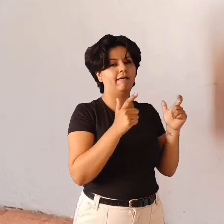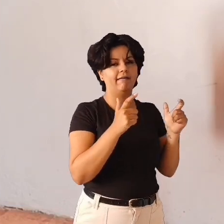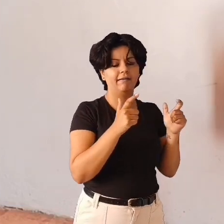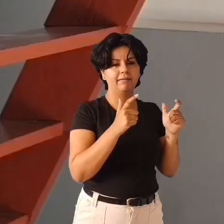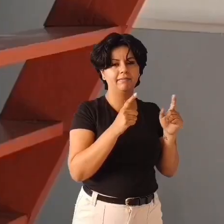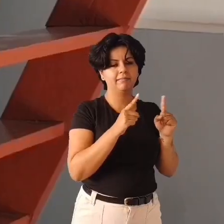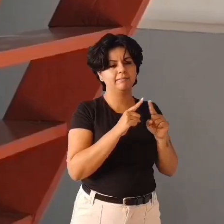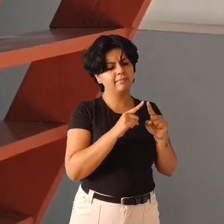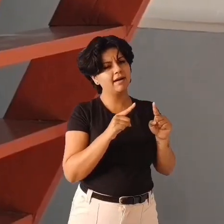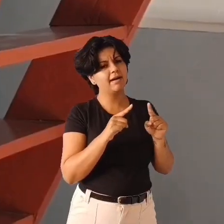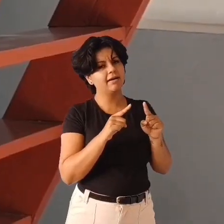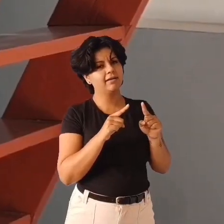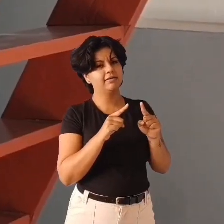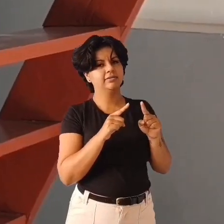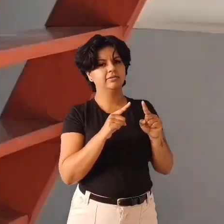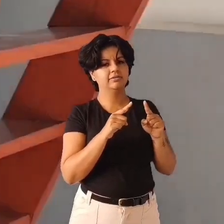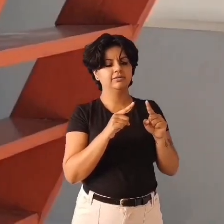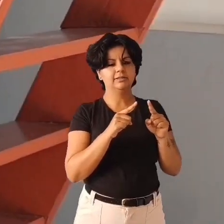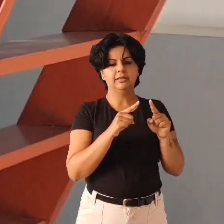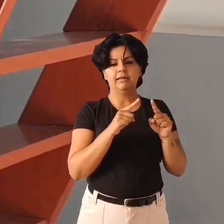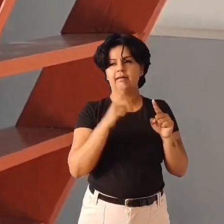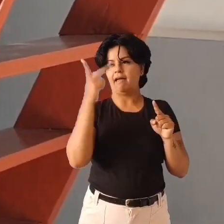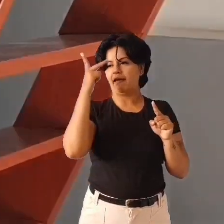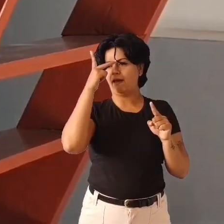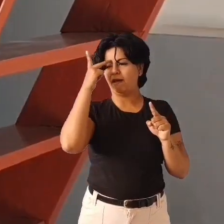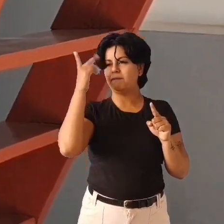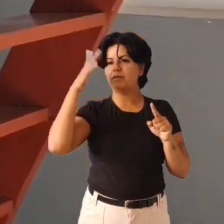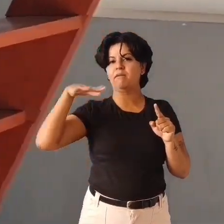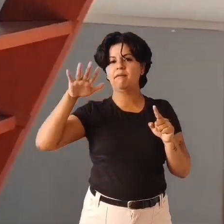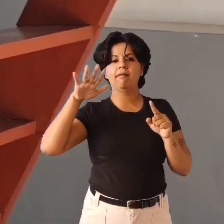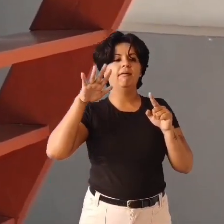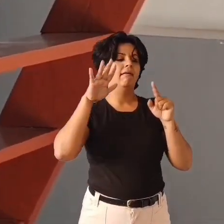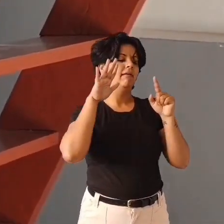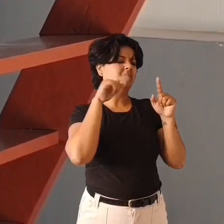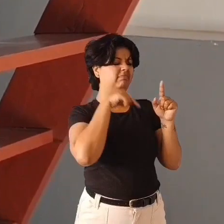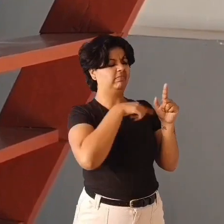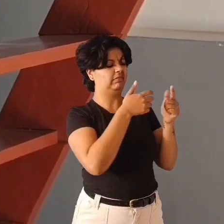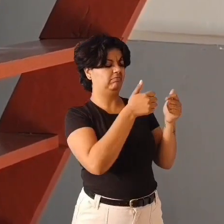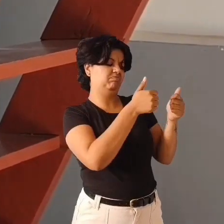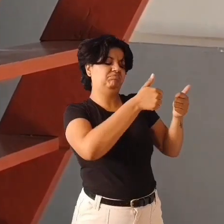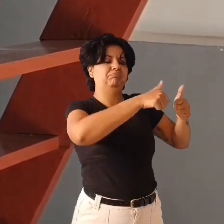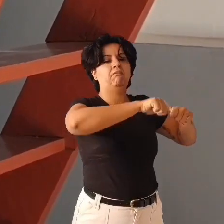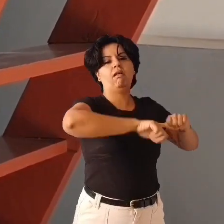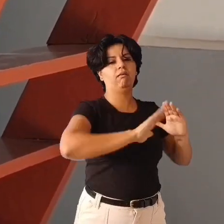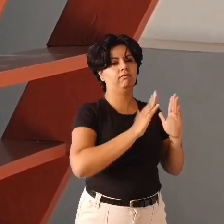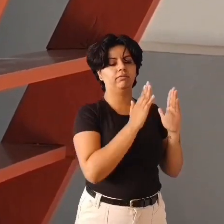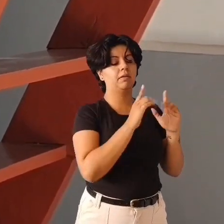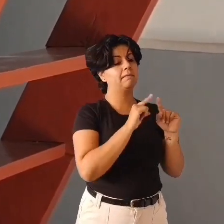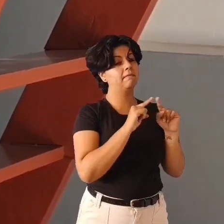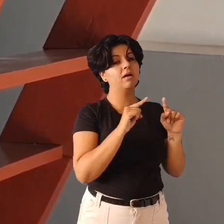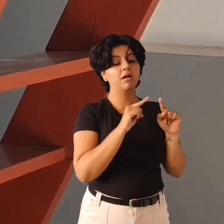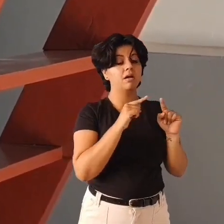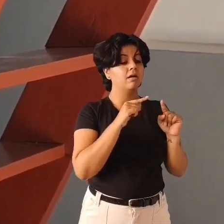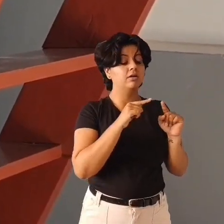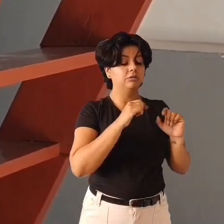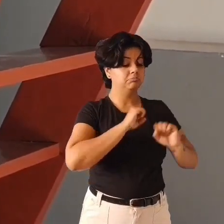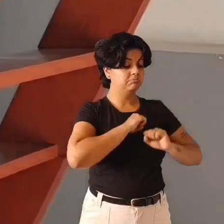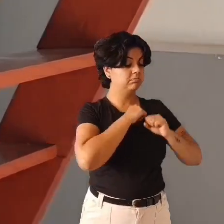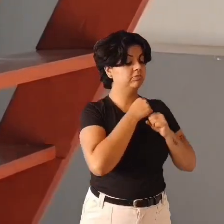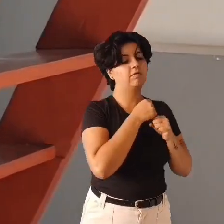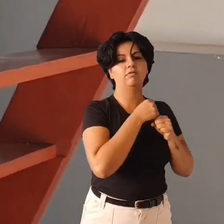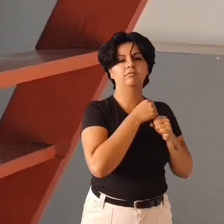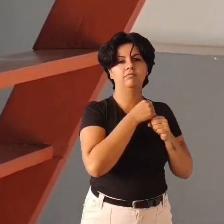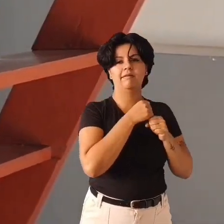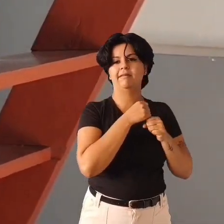seja, tentaram apagar o brilho delas. E nós conseguimos trazer até hoje as nossas festas aqui, não porque era realizado